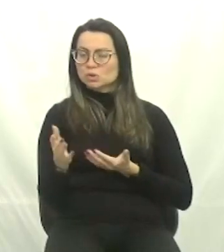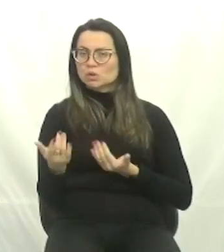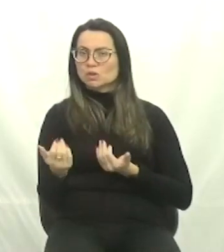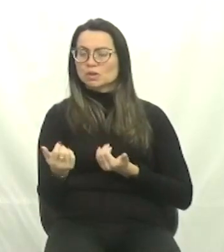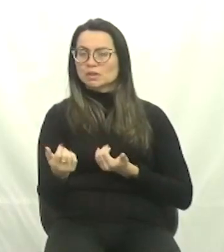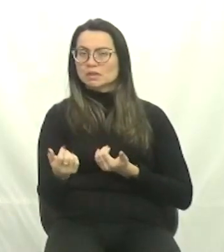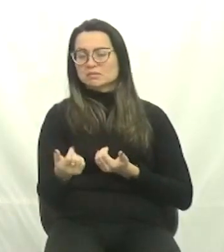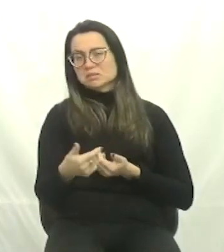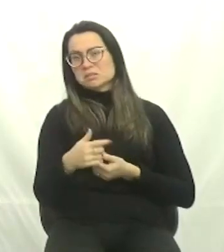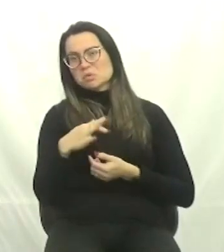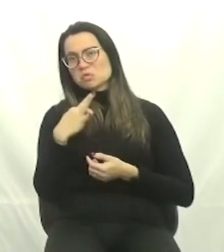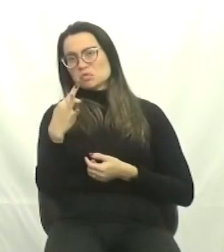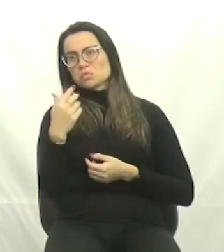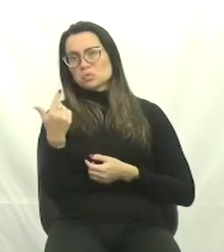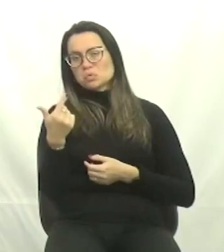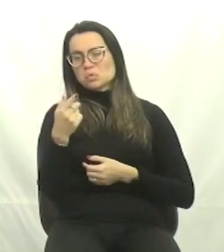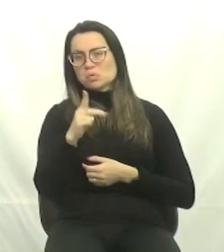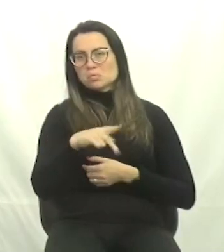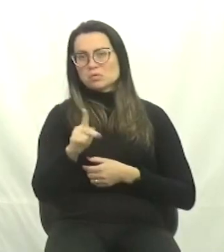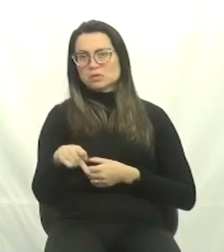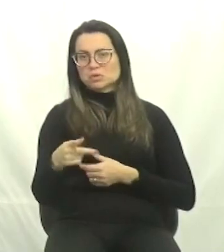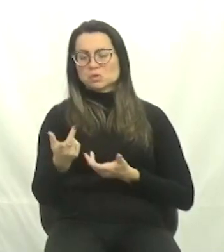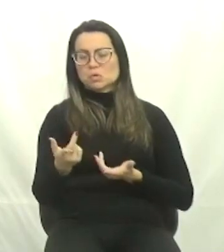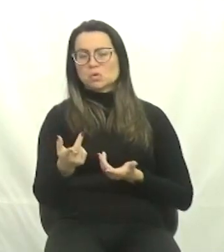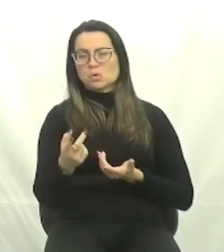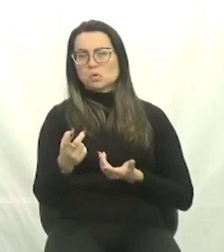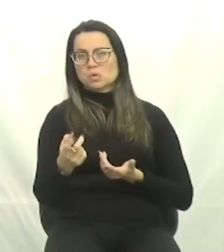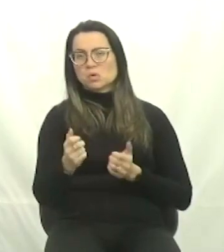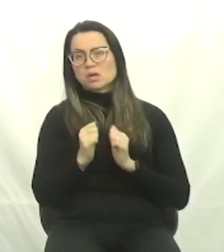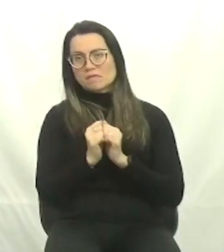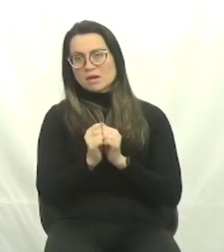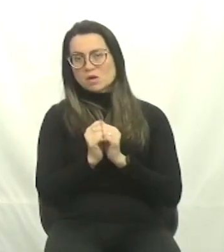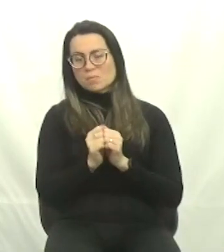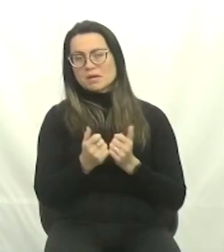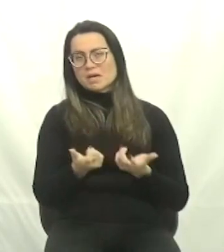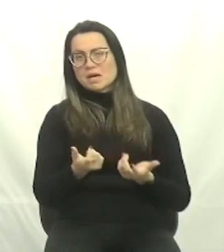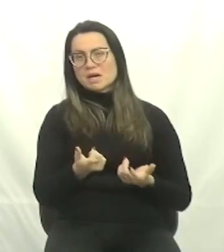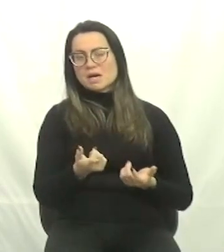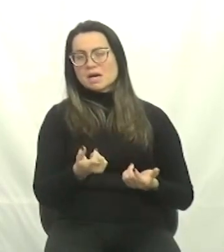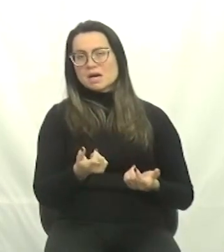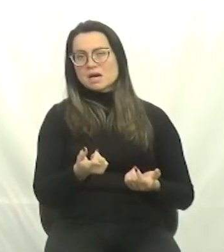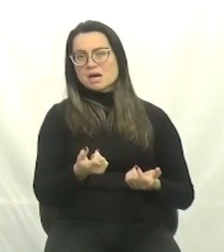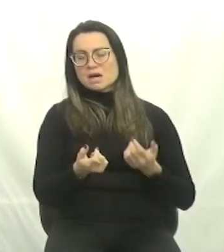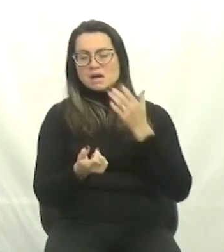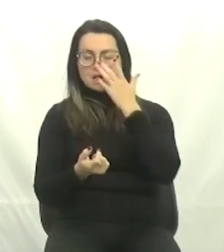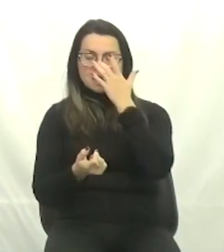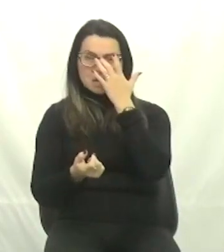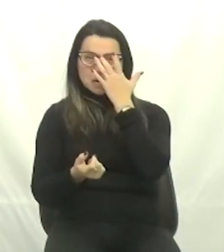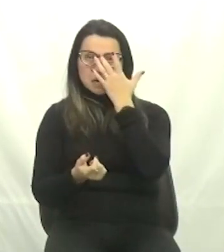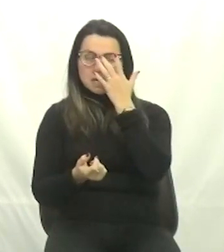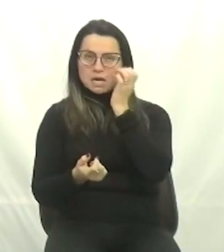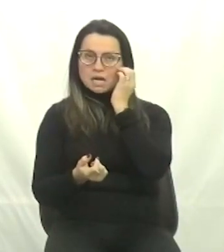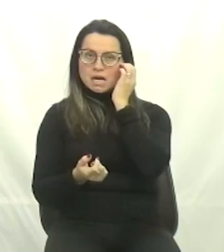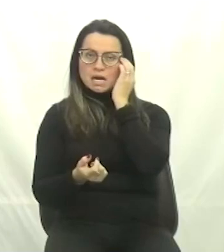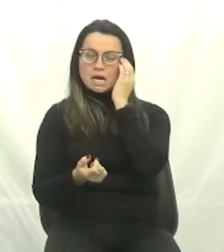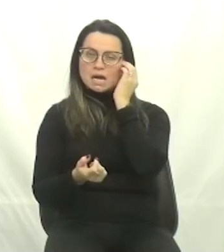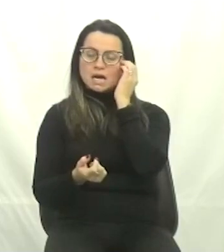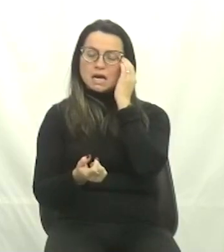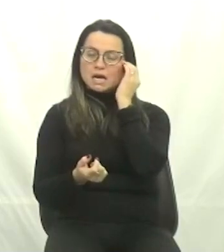segundo professor, aliás, professor auxiliar, ou vai acompanhar, ainda que a gente discorde, que tenha feito provocações a respeito